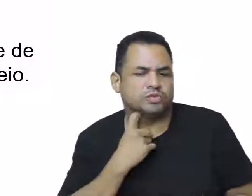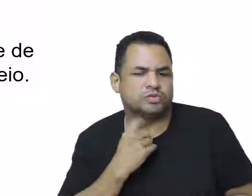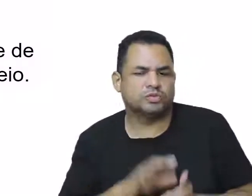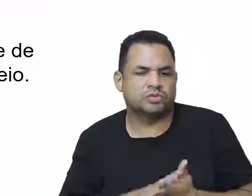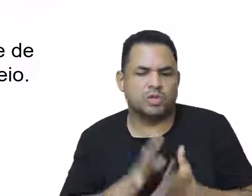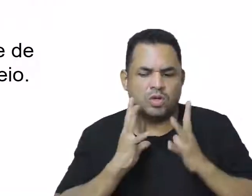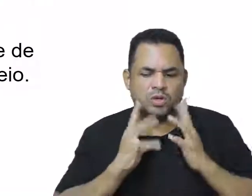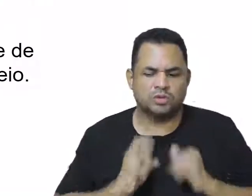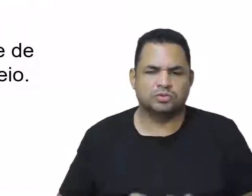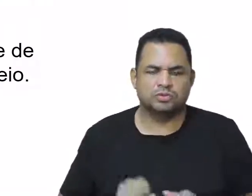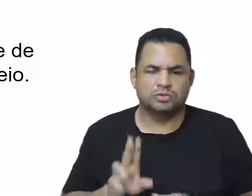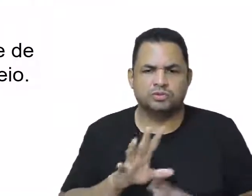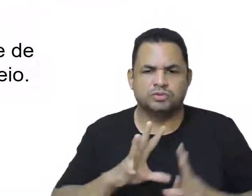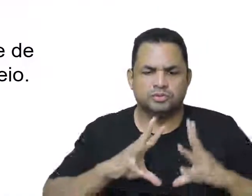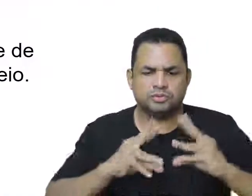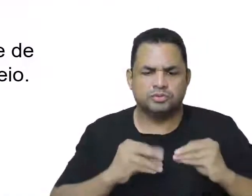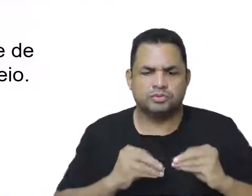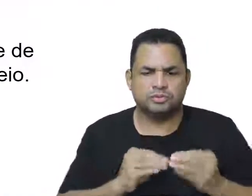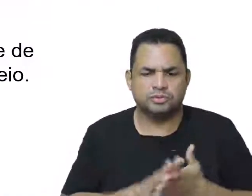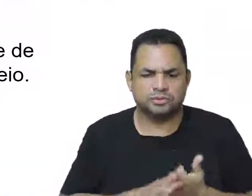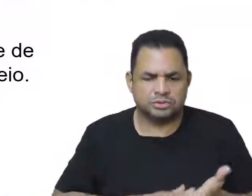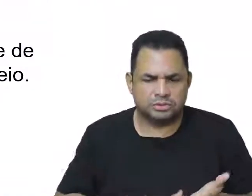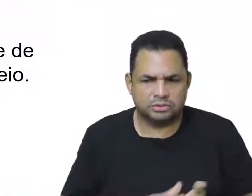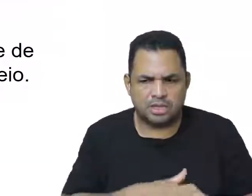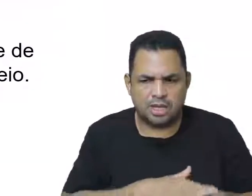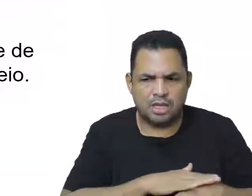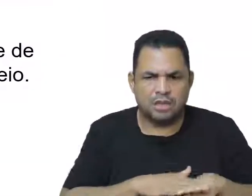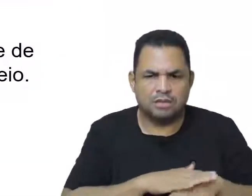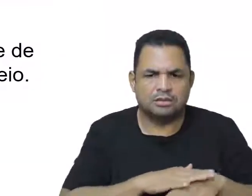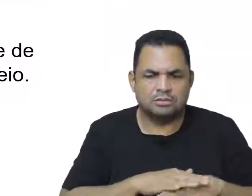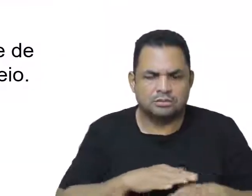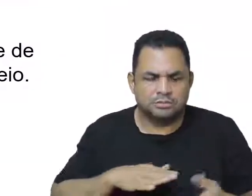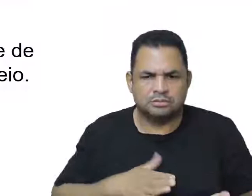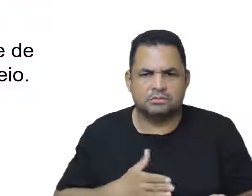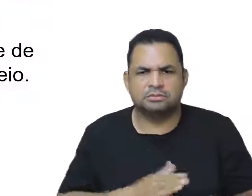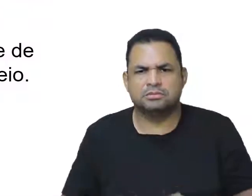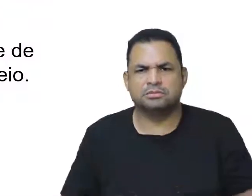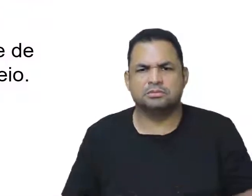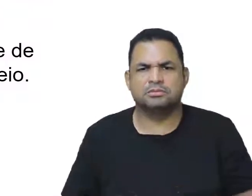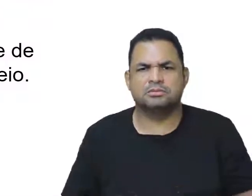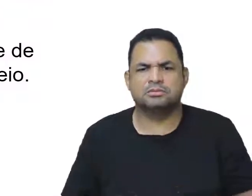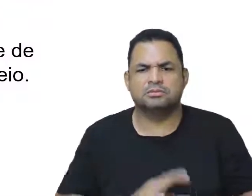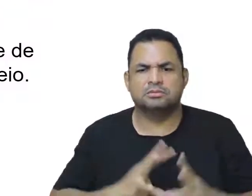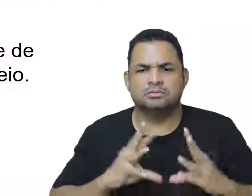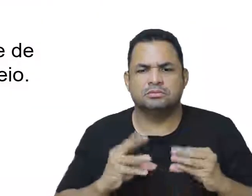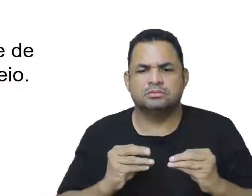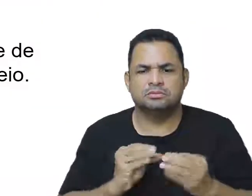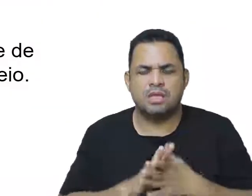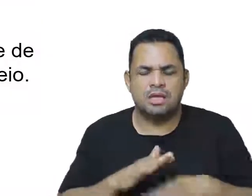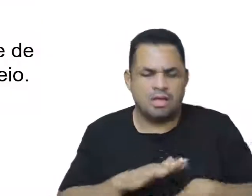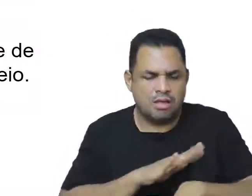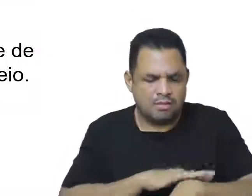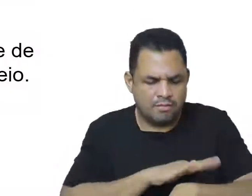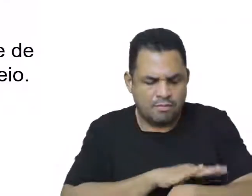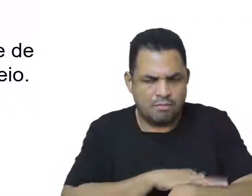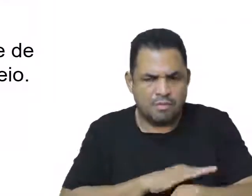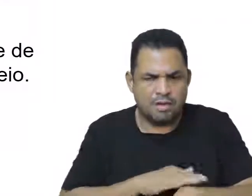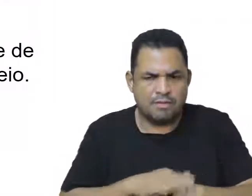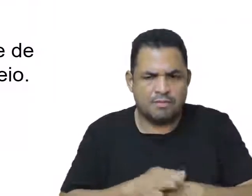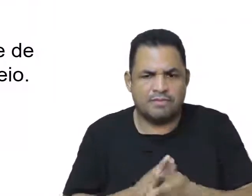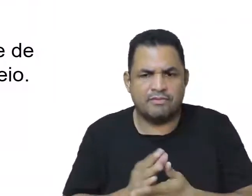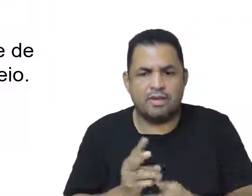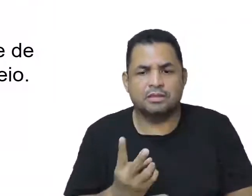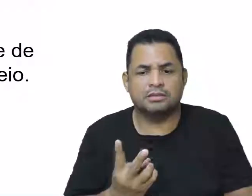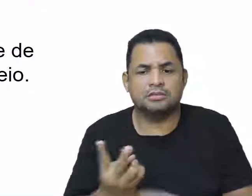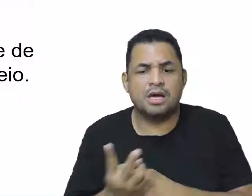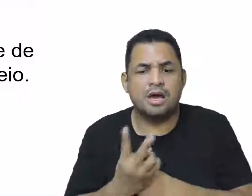tudo através. Se é liso, se é escorregadio ou não, enfim. Tudo a nossa pele, ela vai ajudar, ela